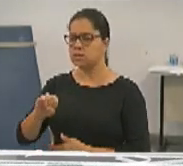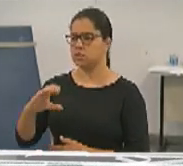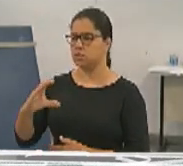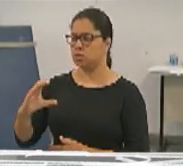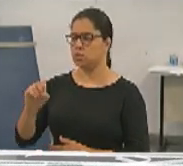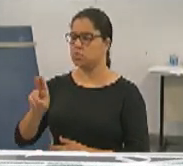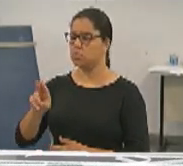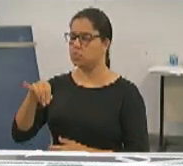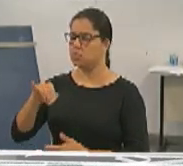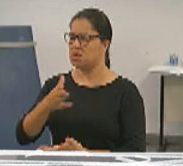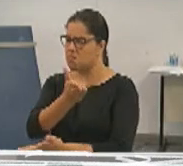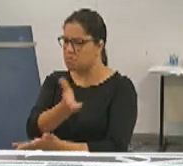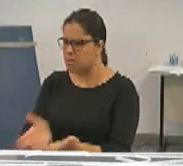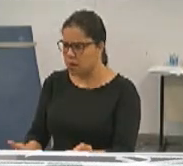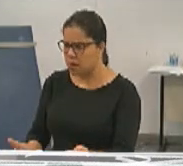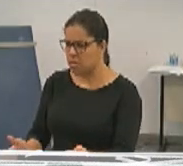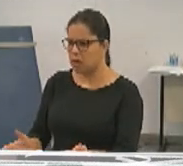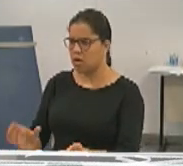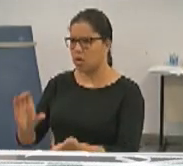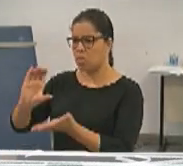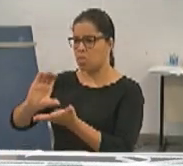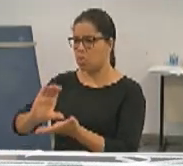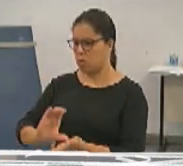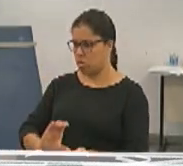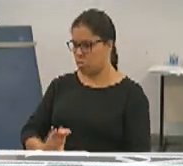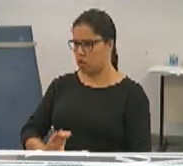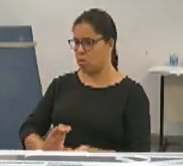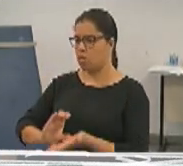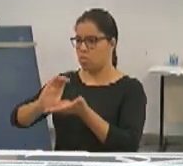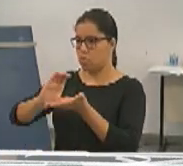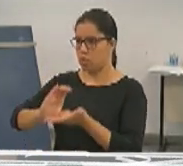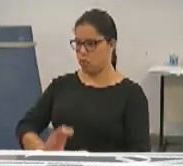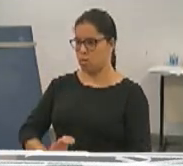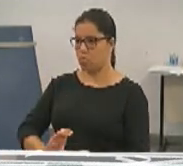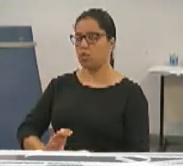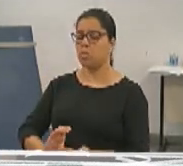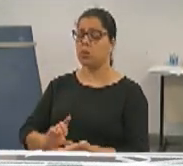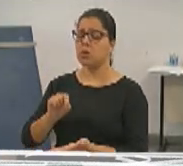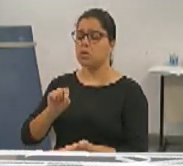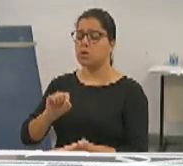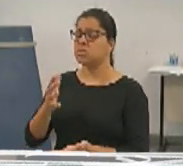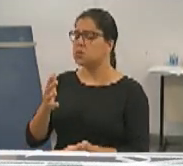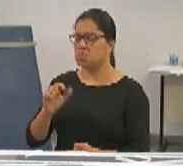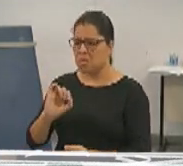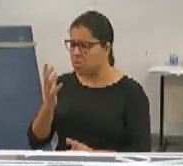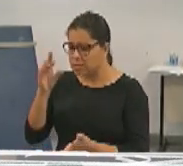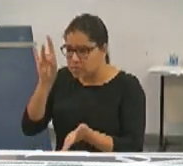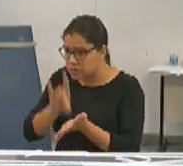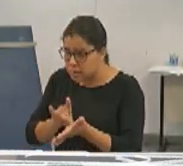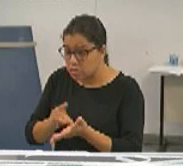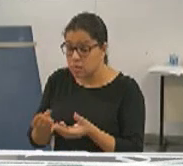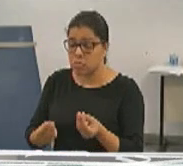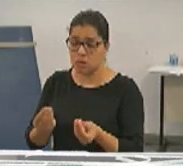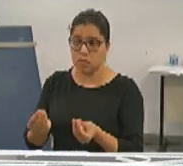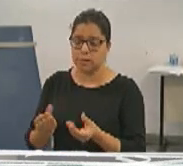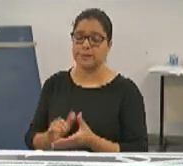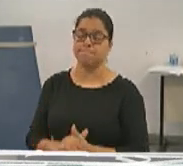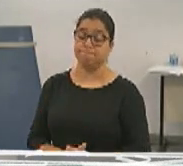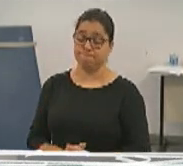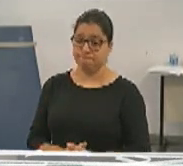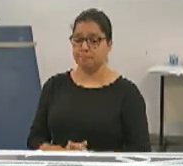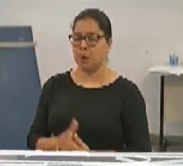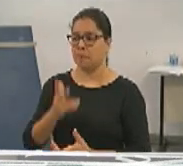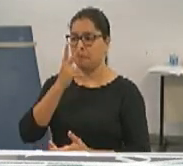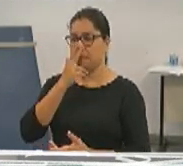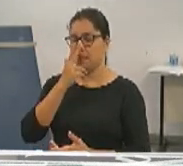voto de Minerva, da presidência do Conselho Universitário, né, isso não acontece. Né? Então, isso acaba